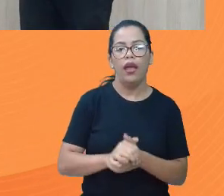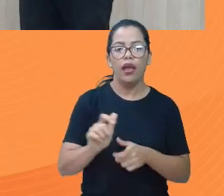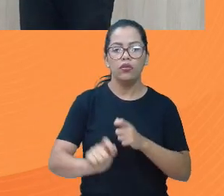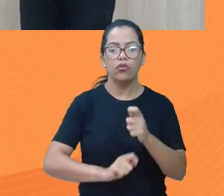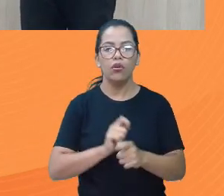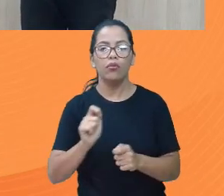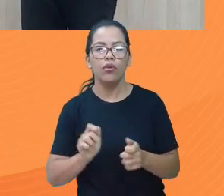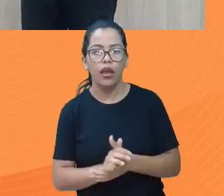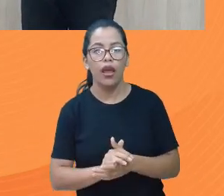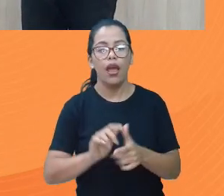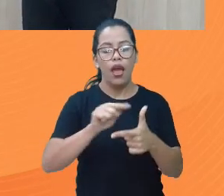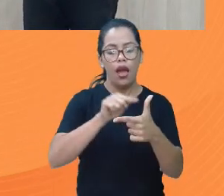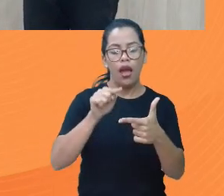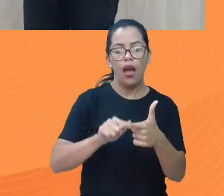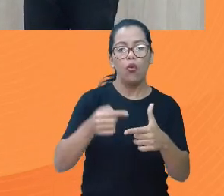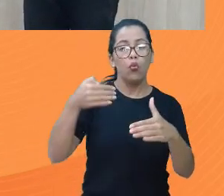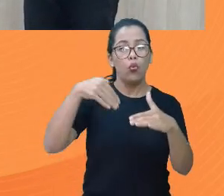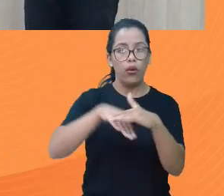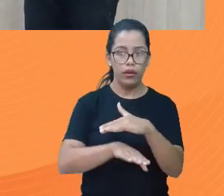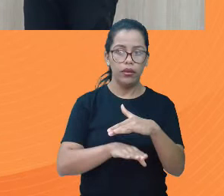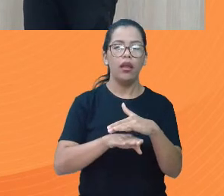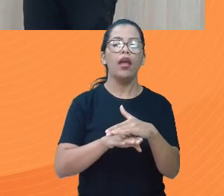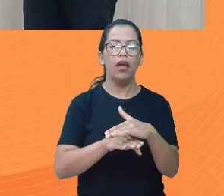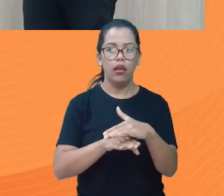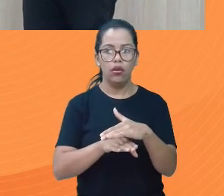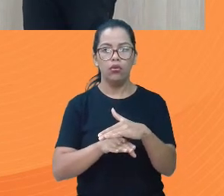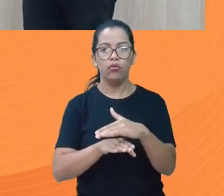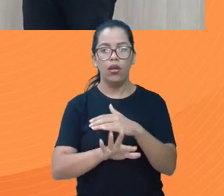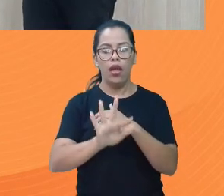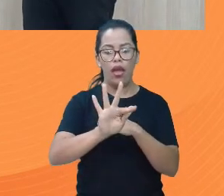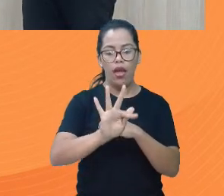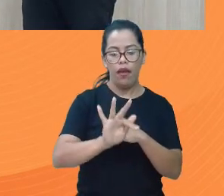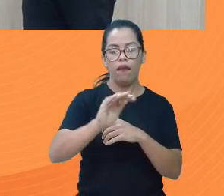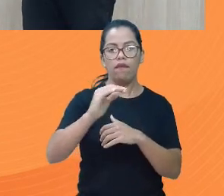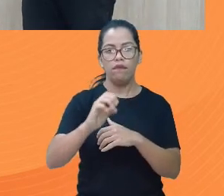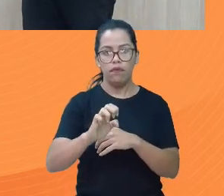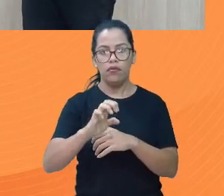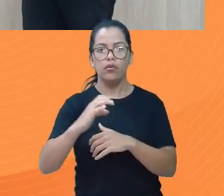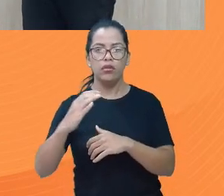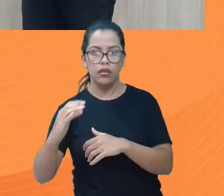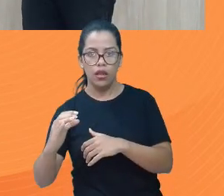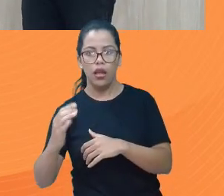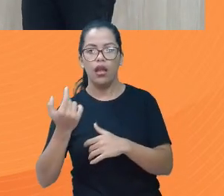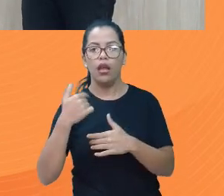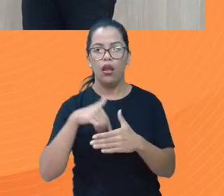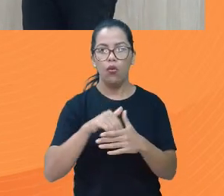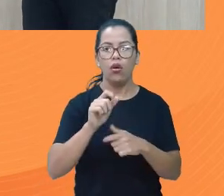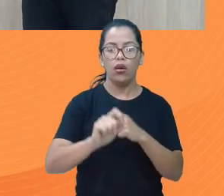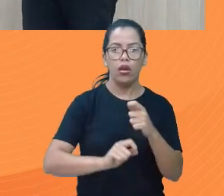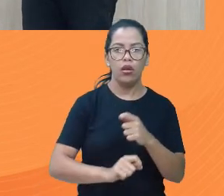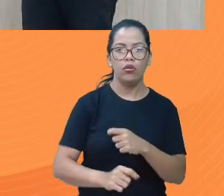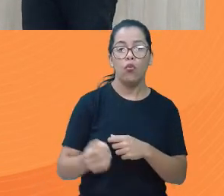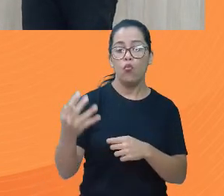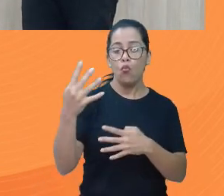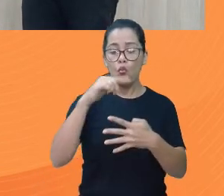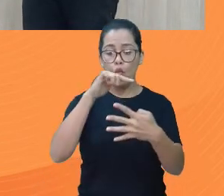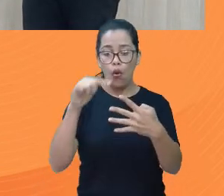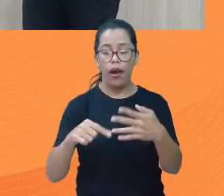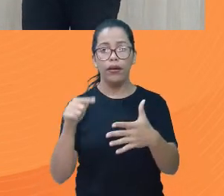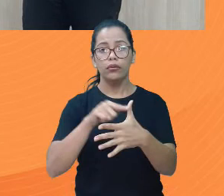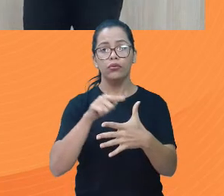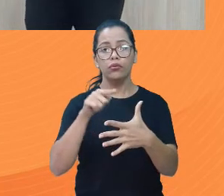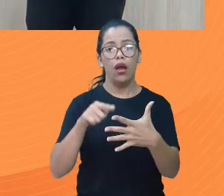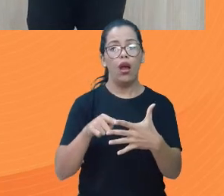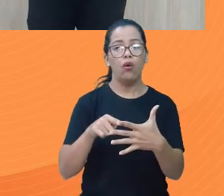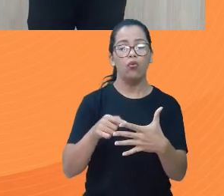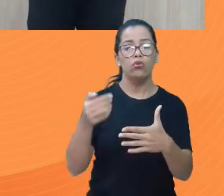um ângulo interno, então ele está dentro do nosso retângulo imaginário. Então, eu tenho aí, ó, os 4 ângulos que são internos.